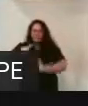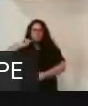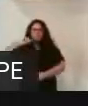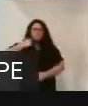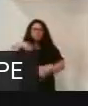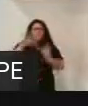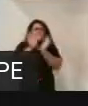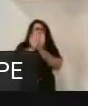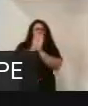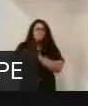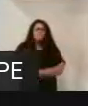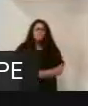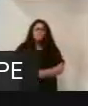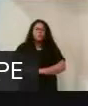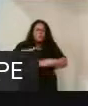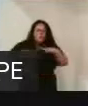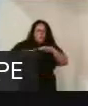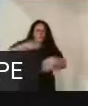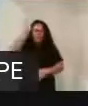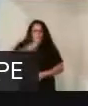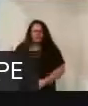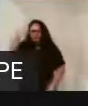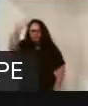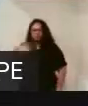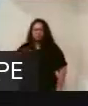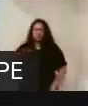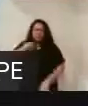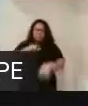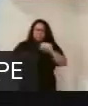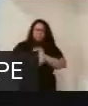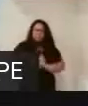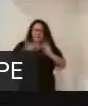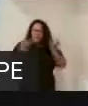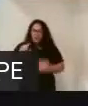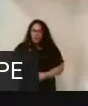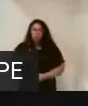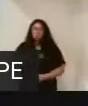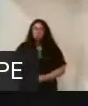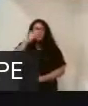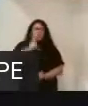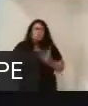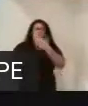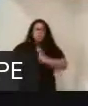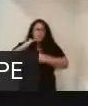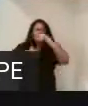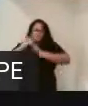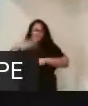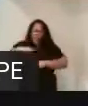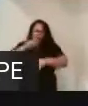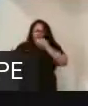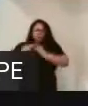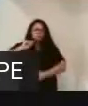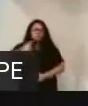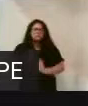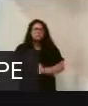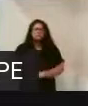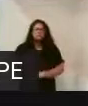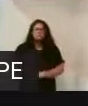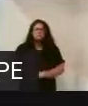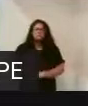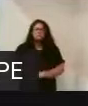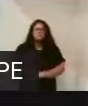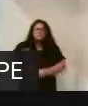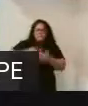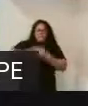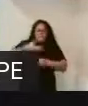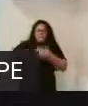Nacional, Eu Sou Catador. Nós, catadores e catadoras de materiais recicláveis que participaram do movimento Eu Sou Catador, que participam do